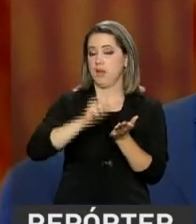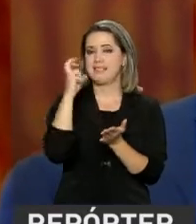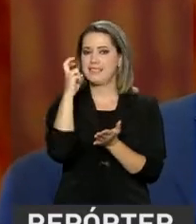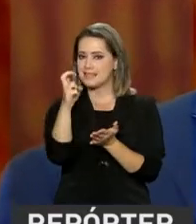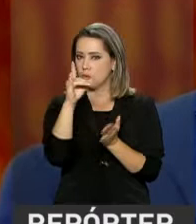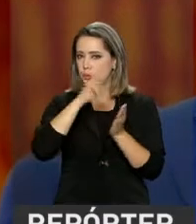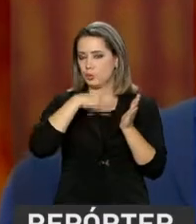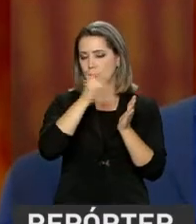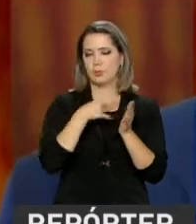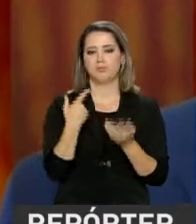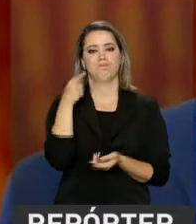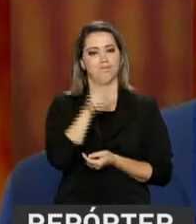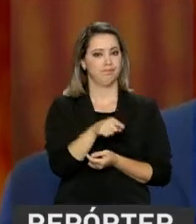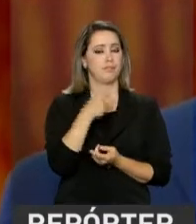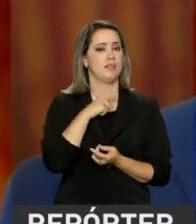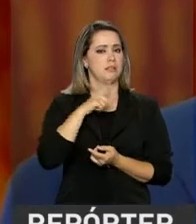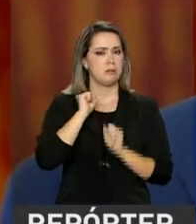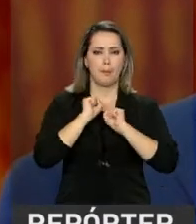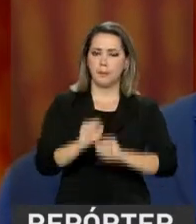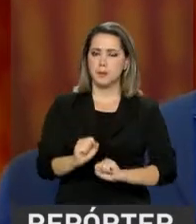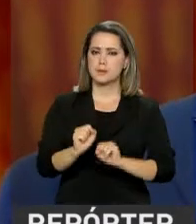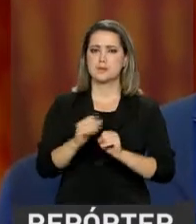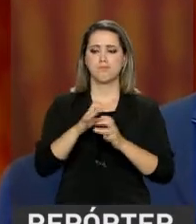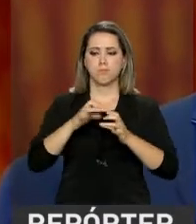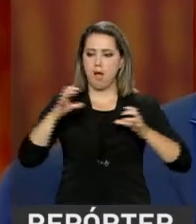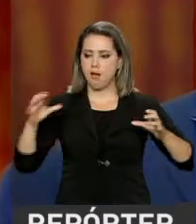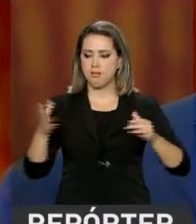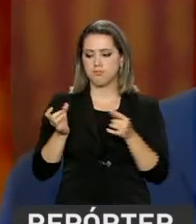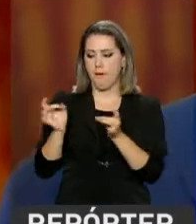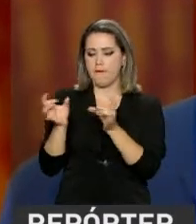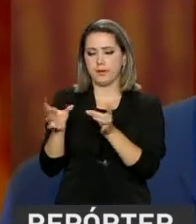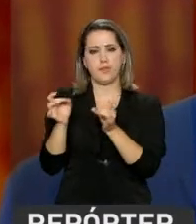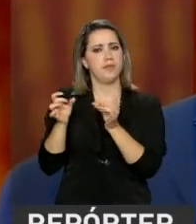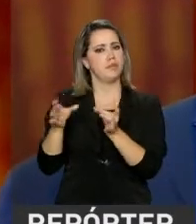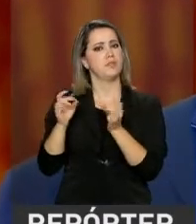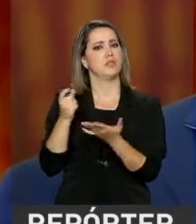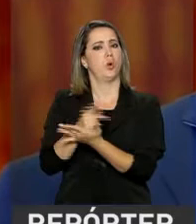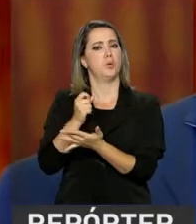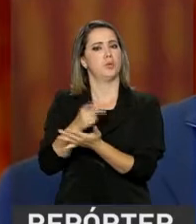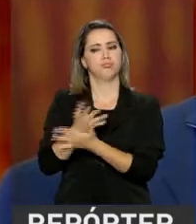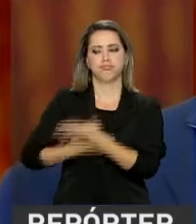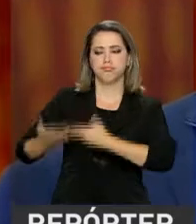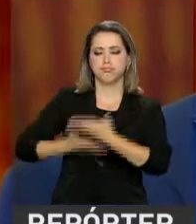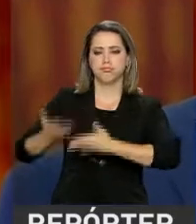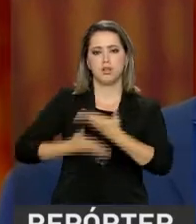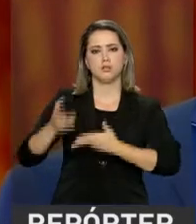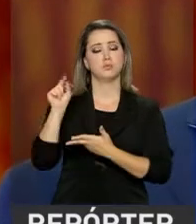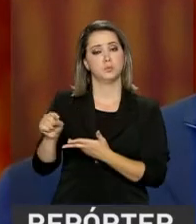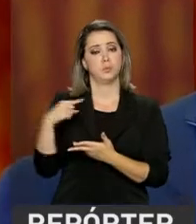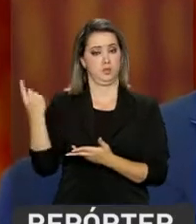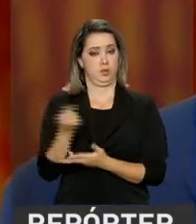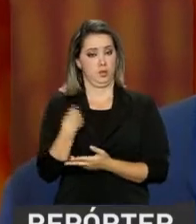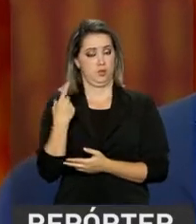assinados 5 atos, e esses atos têm um potencial gigantesco de aumentar a corrente de comércio, porque entre eles